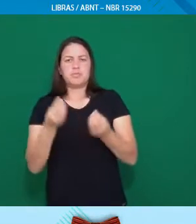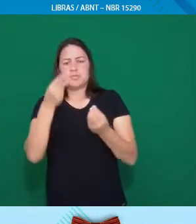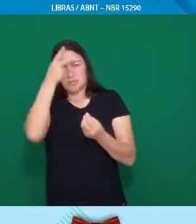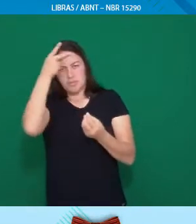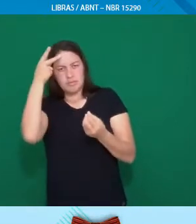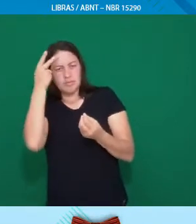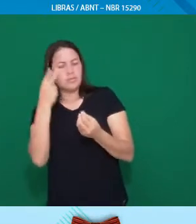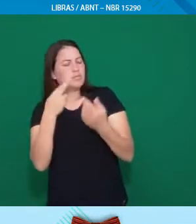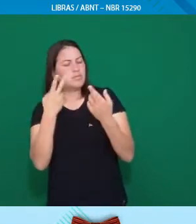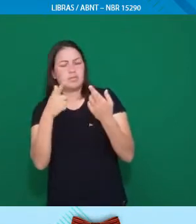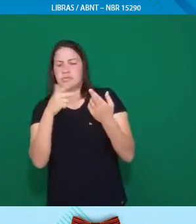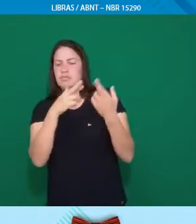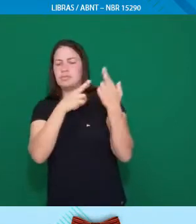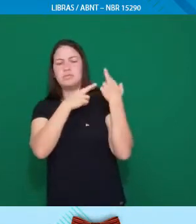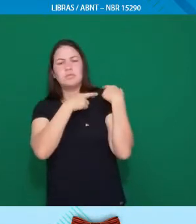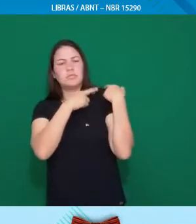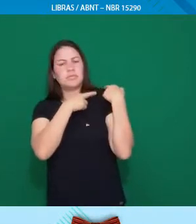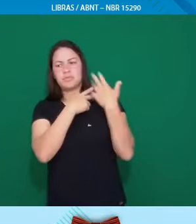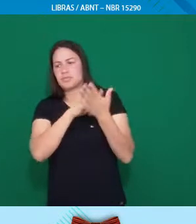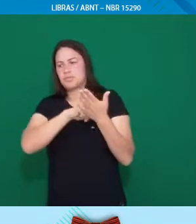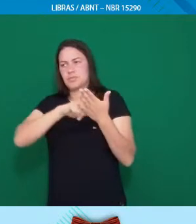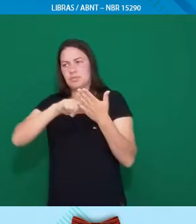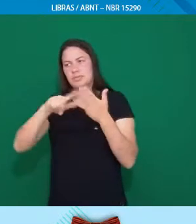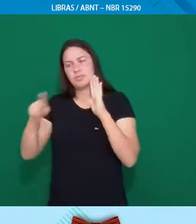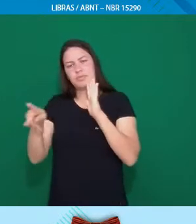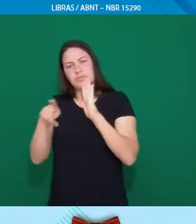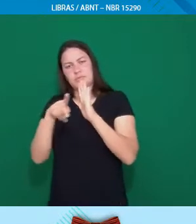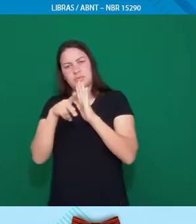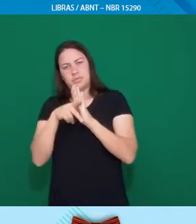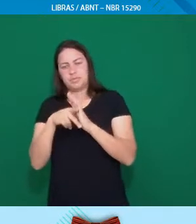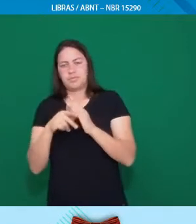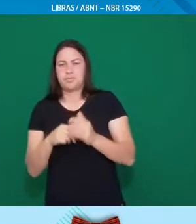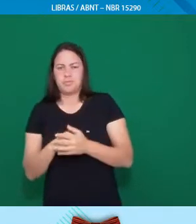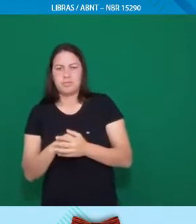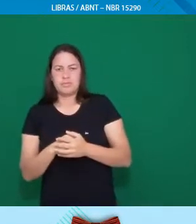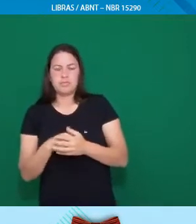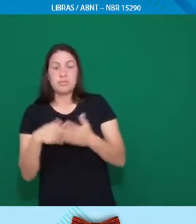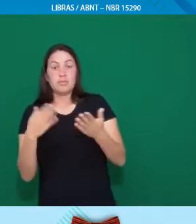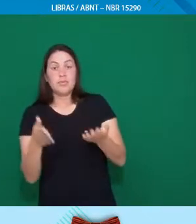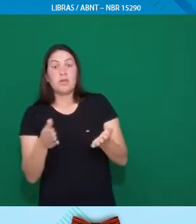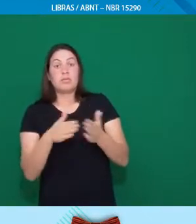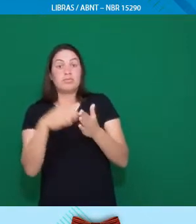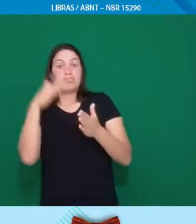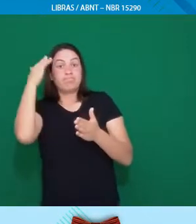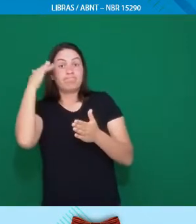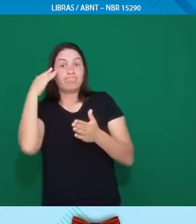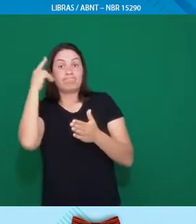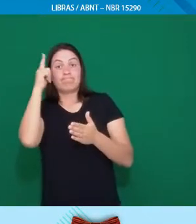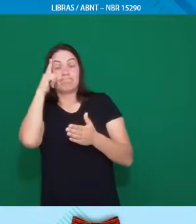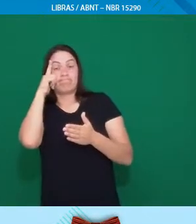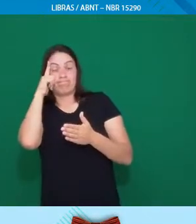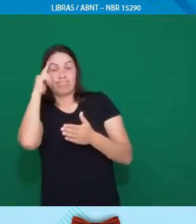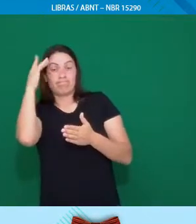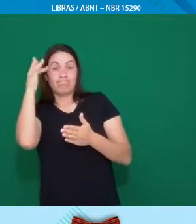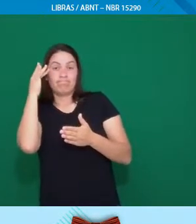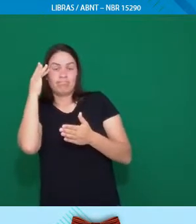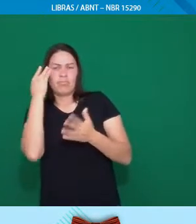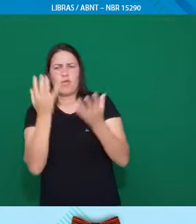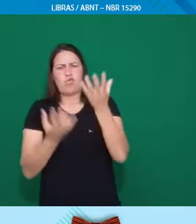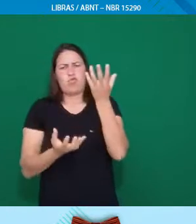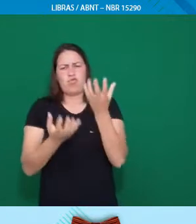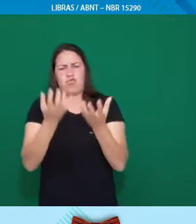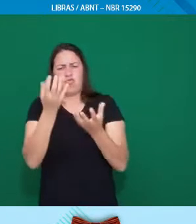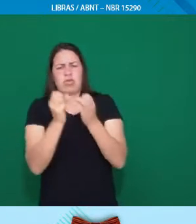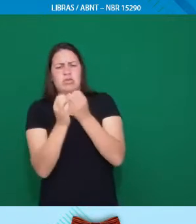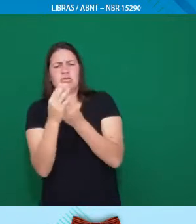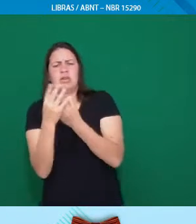mas não consegue manter o terreno dele você tem que multar na Residence aí hoje todo mundo sabe que o mato cresce né dar uma